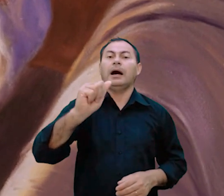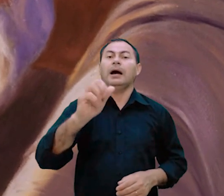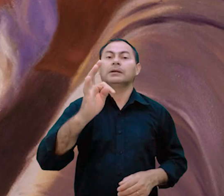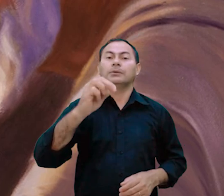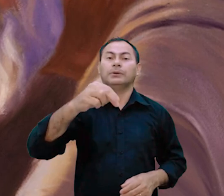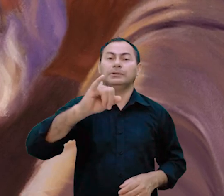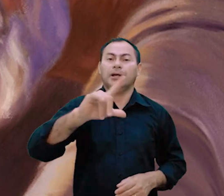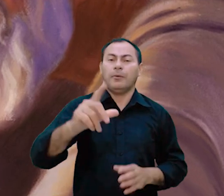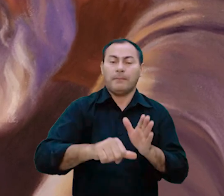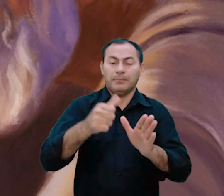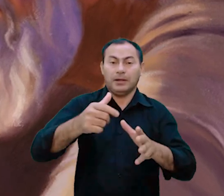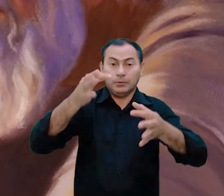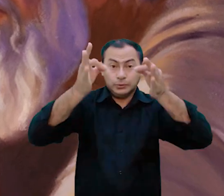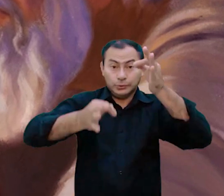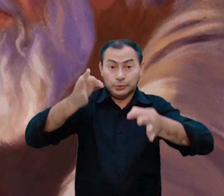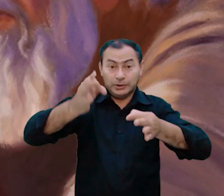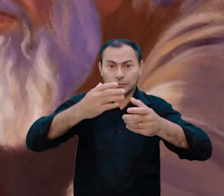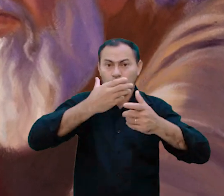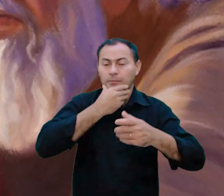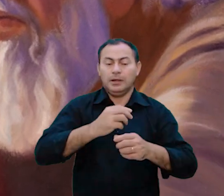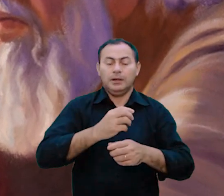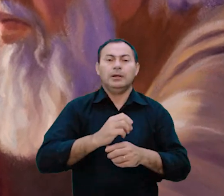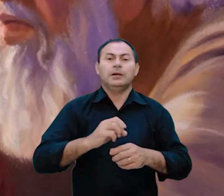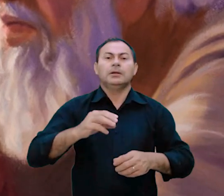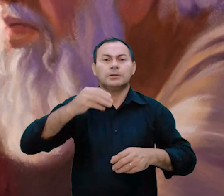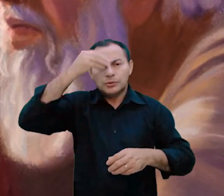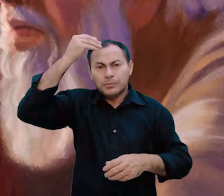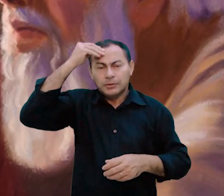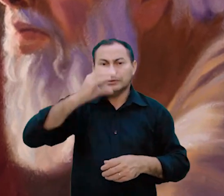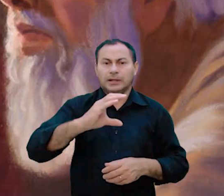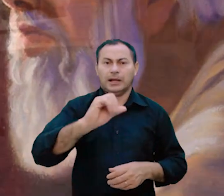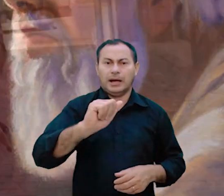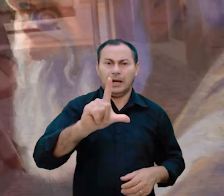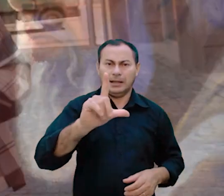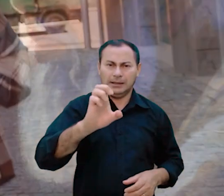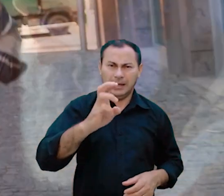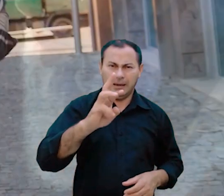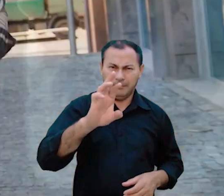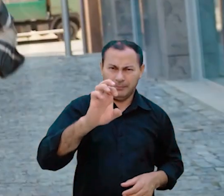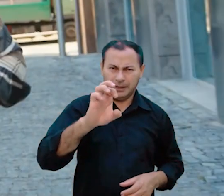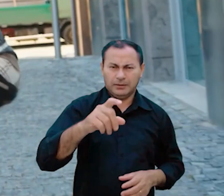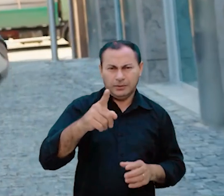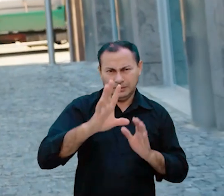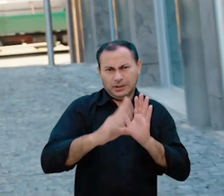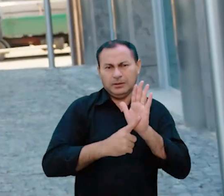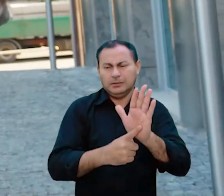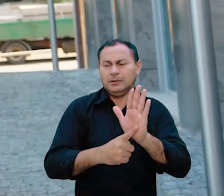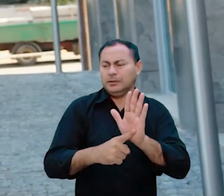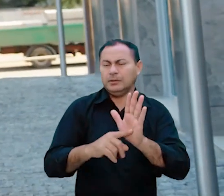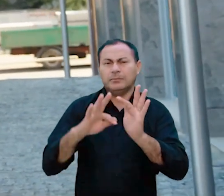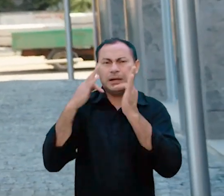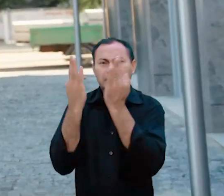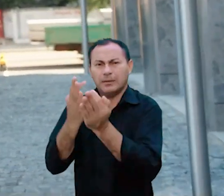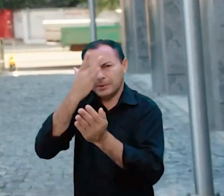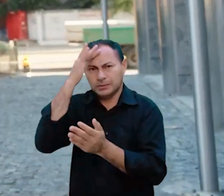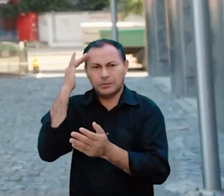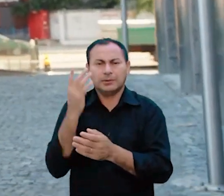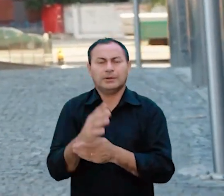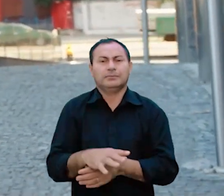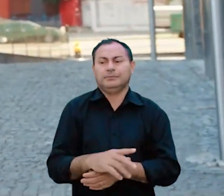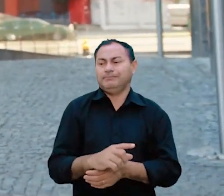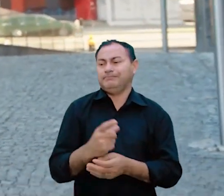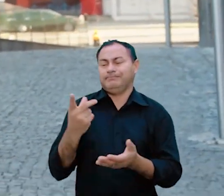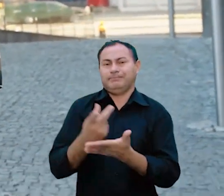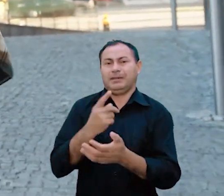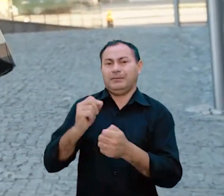primeiro juiz. Tudo o que sabemos sobre ele é que era sobrinho de Caleb. Você já foi apresentado como parente de alguém?